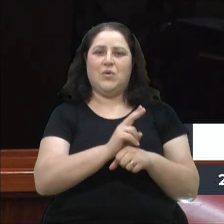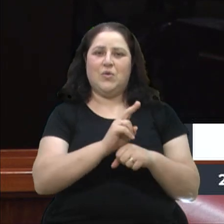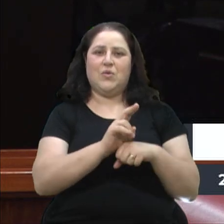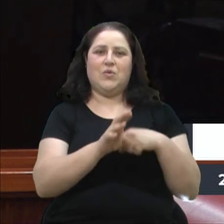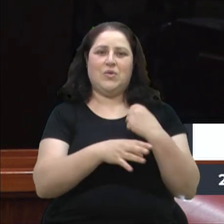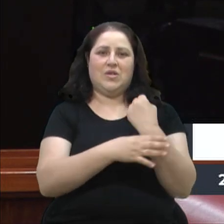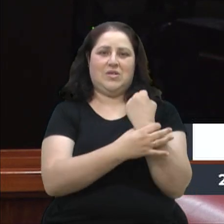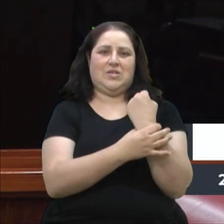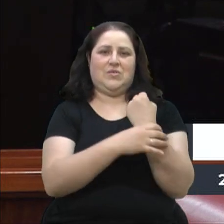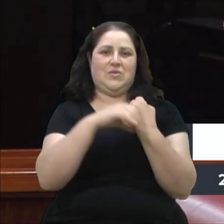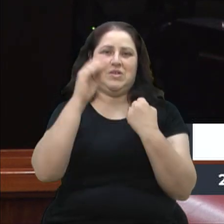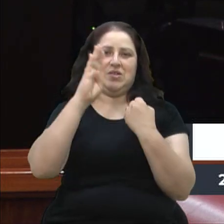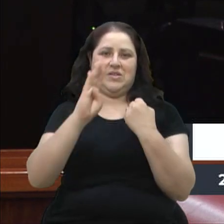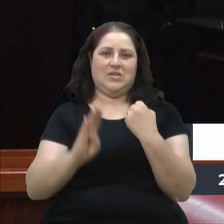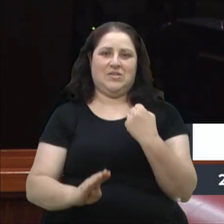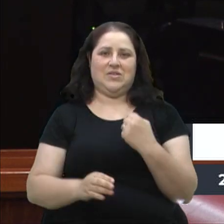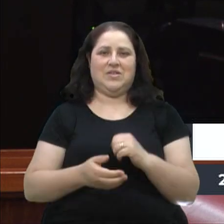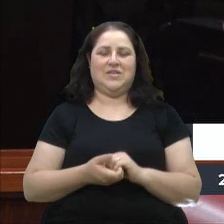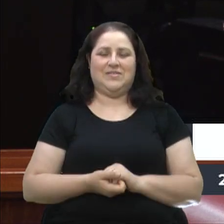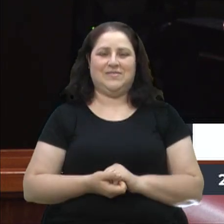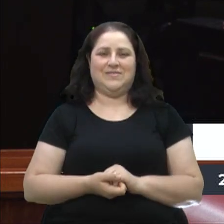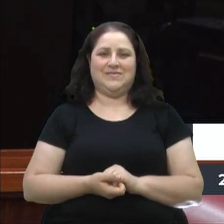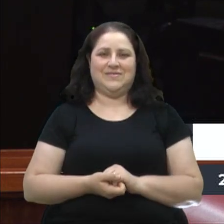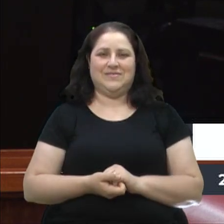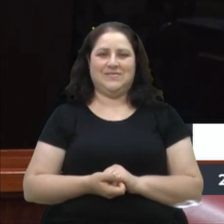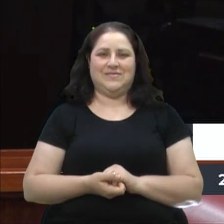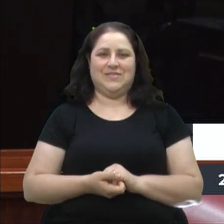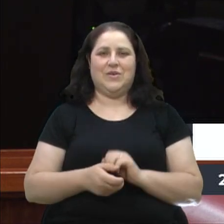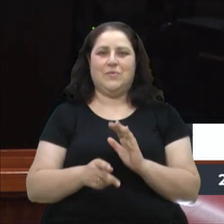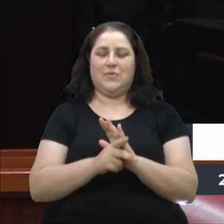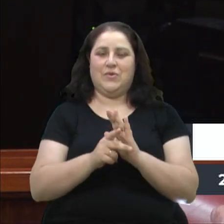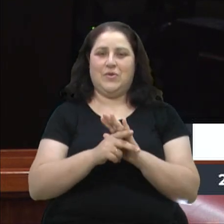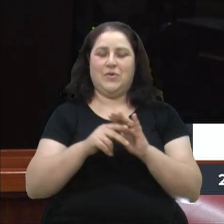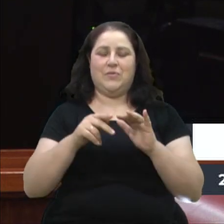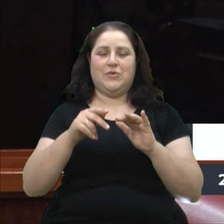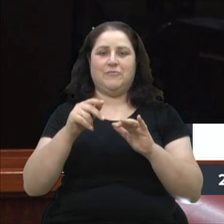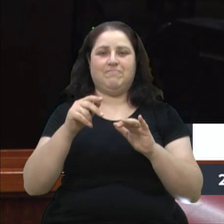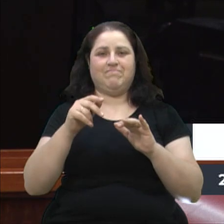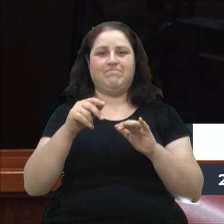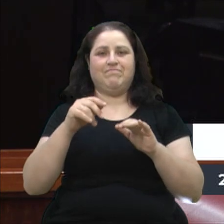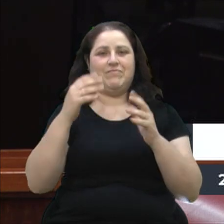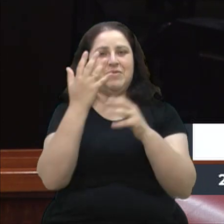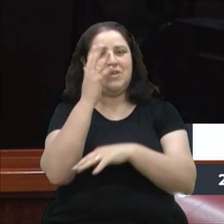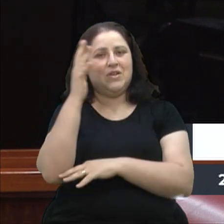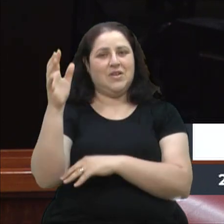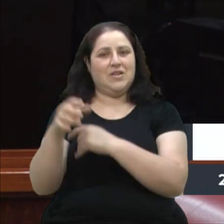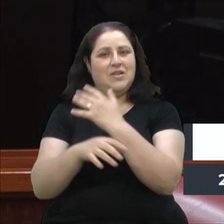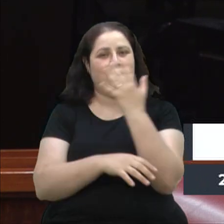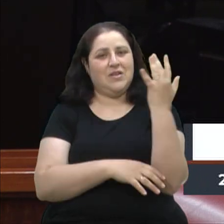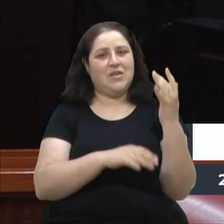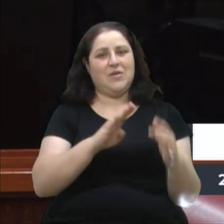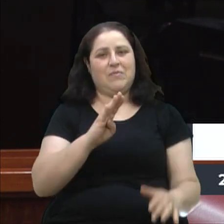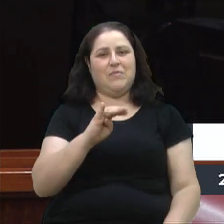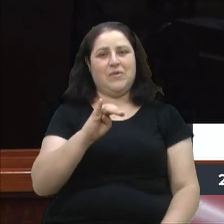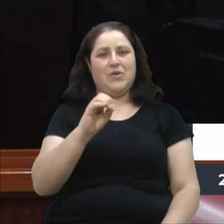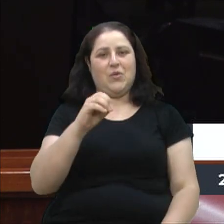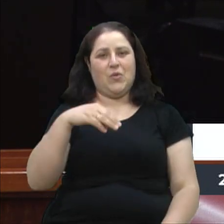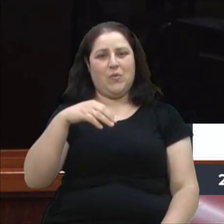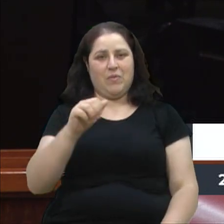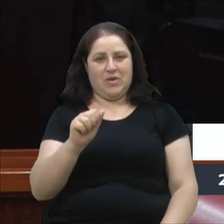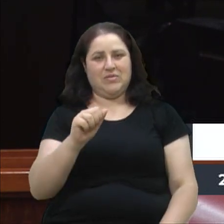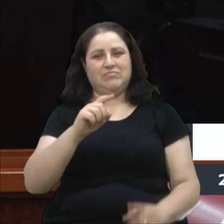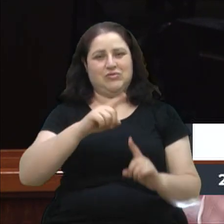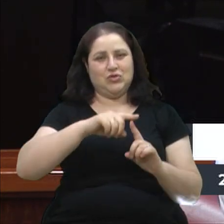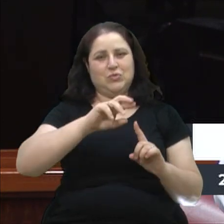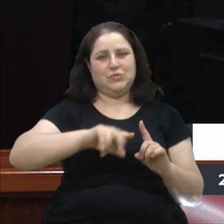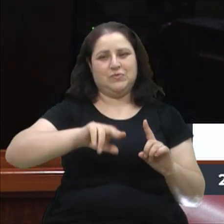segurança nacional, né, dos nossos biomas. Tu falasse do mais importante deles, né? E